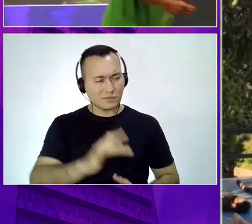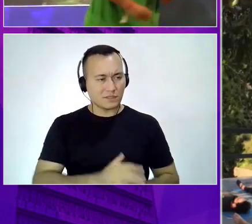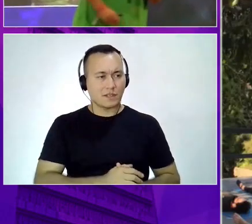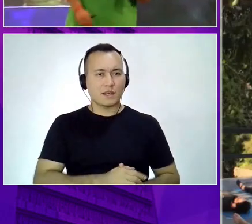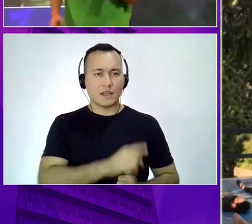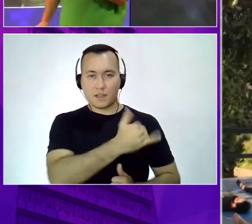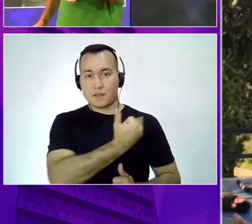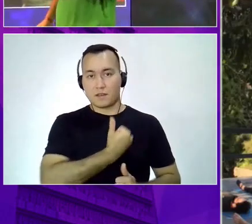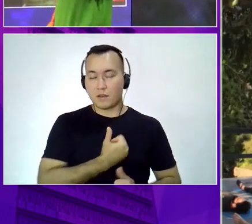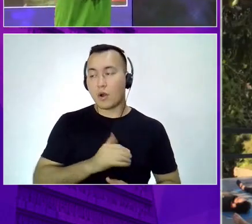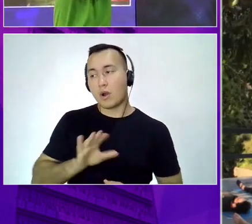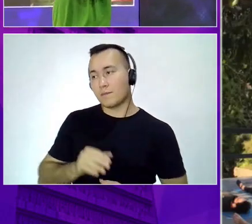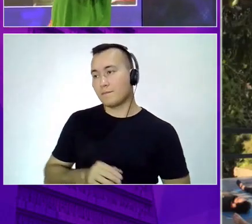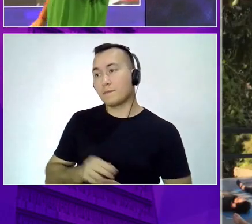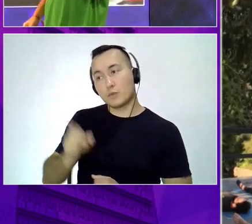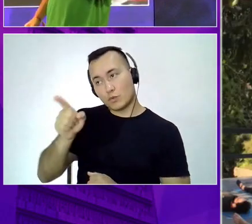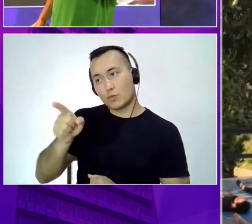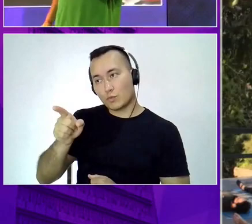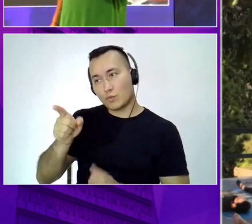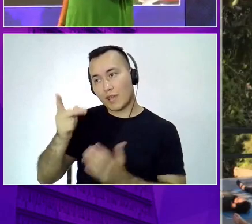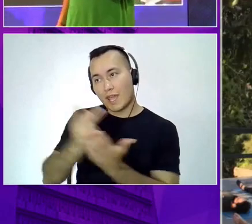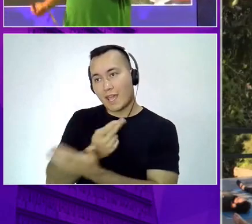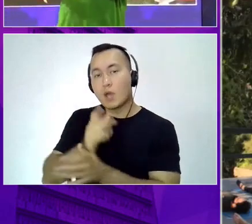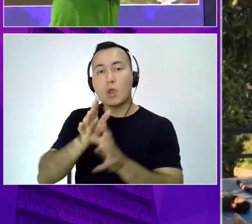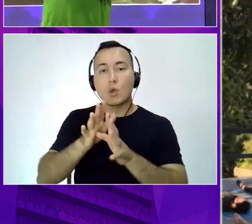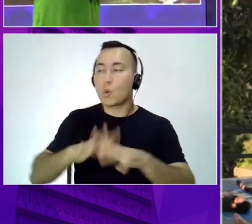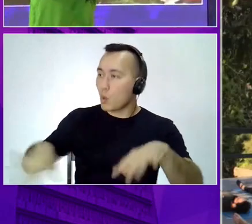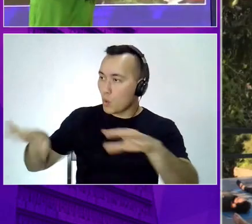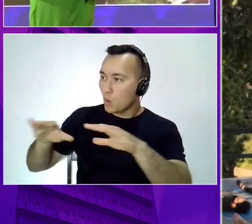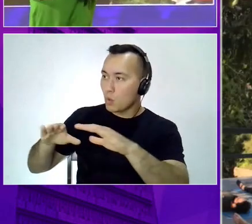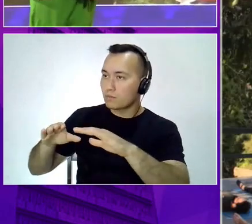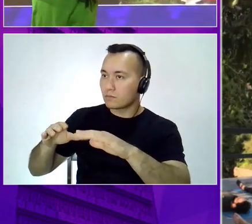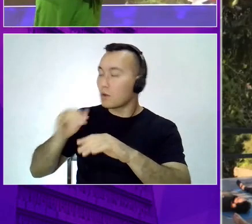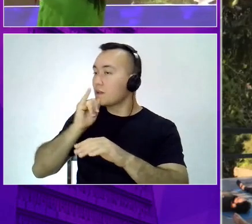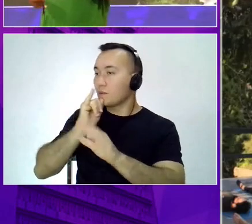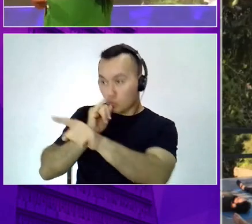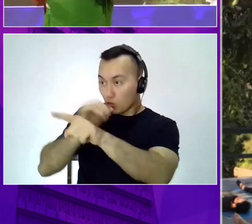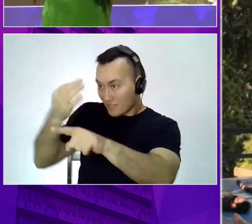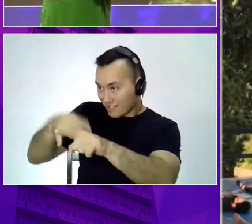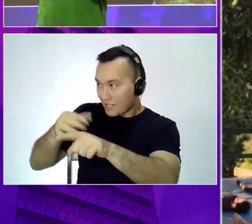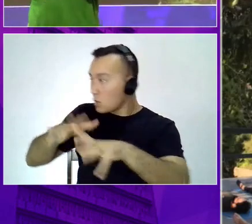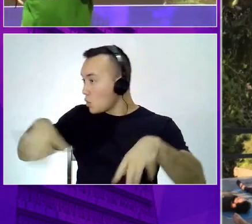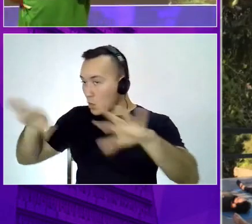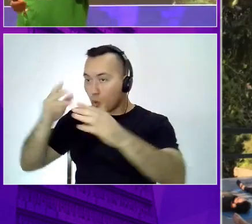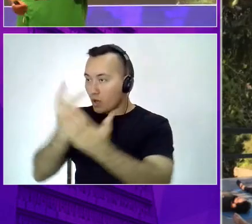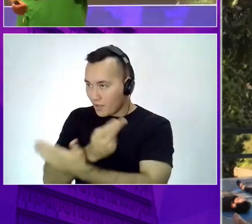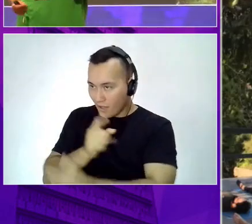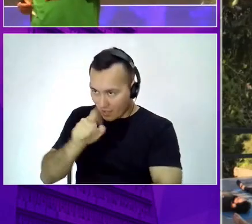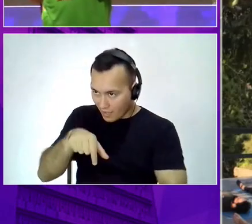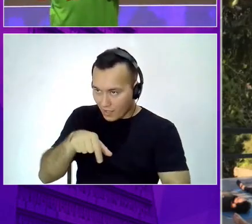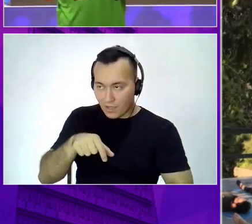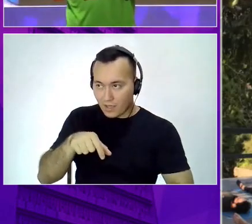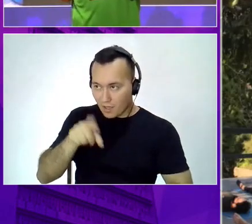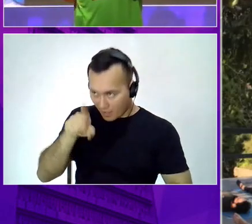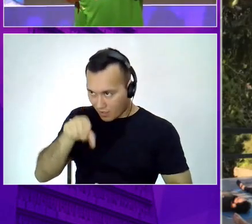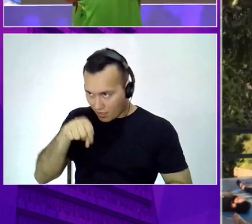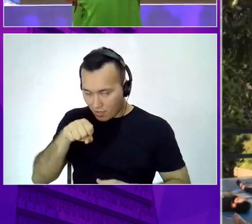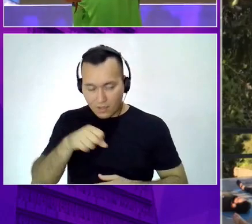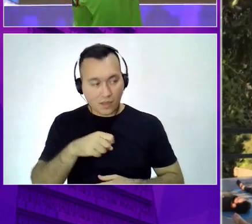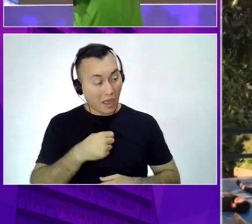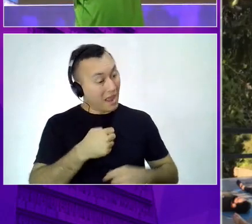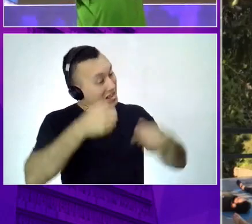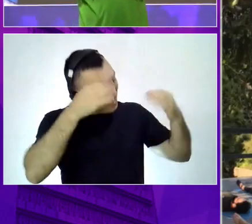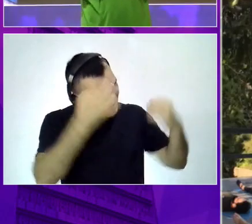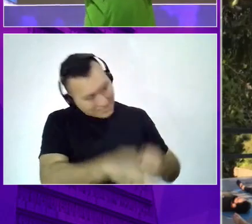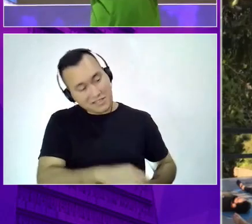né? Bom, e aí, mas lá estava lendo um livro que se chamava O Oitavo Hábito. E nesse livro fala o seguinte: se